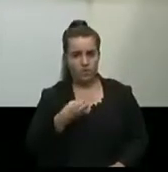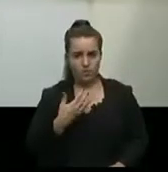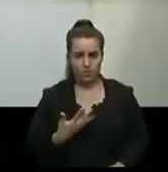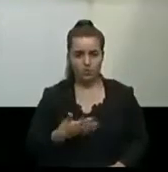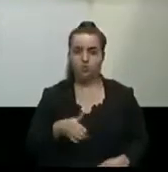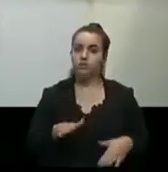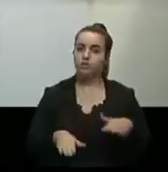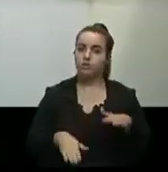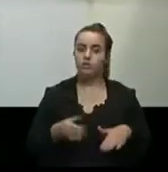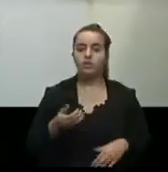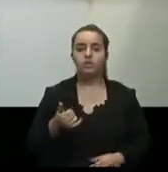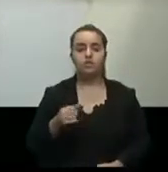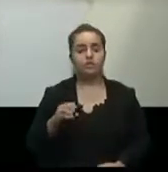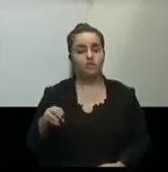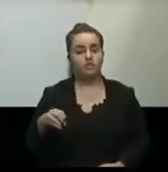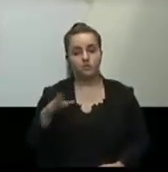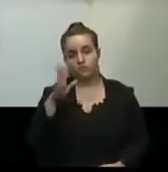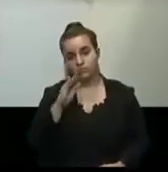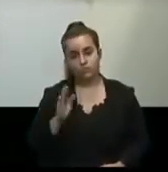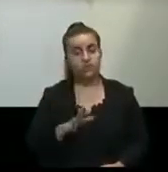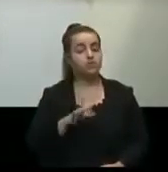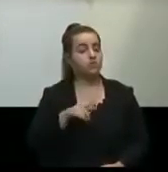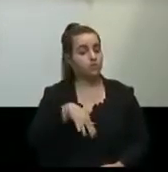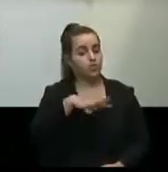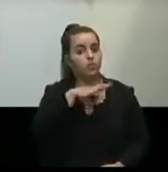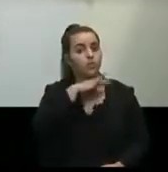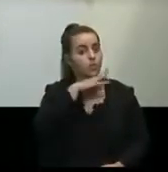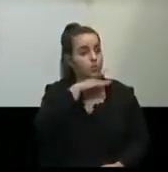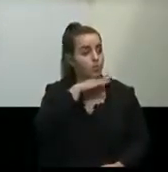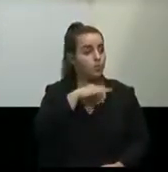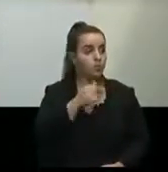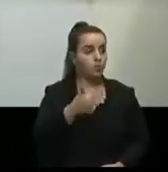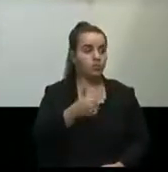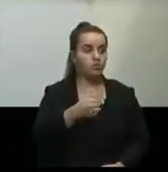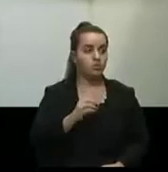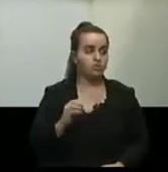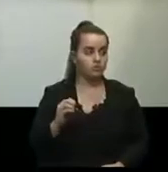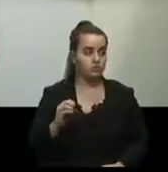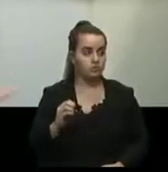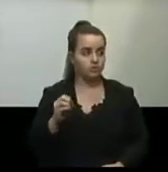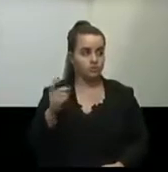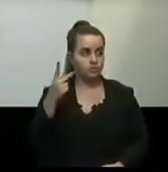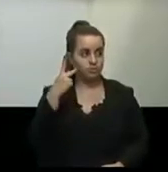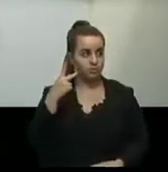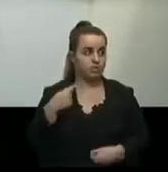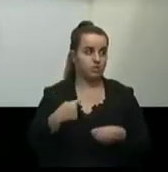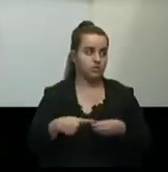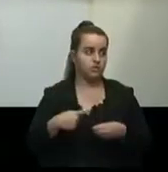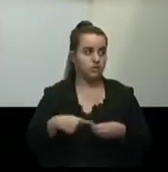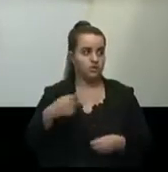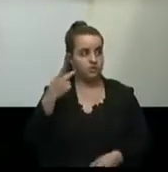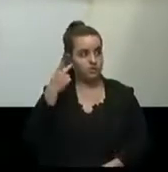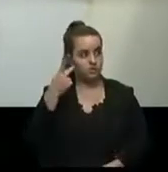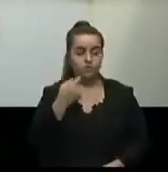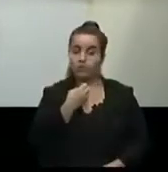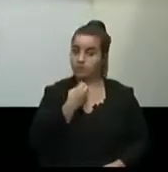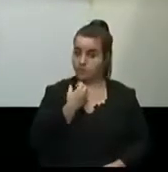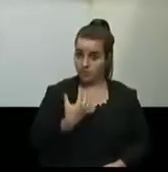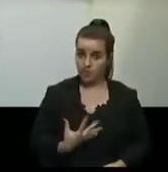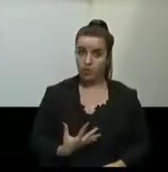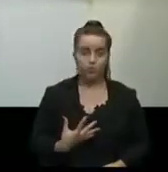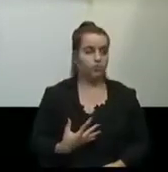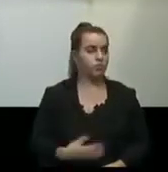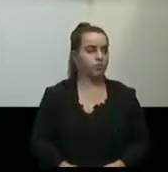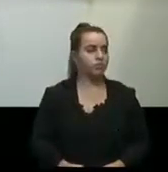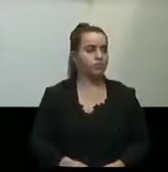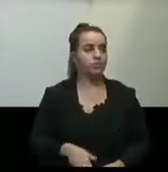Depende, 100 para o Brasil está muito ruim. 100 para a cidade de São Paulo está muito bom.